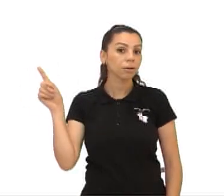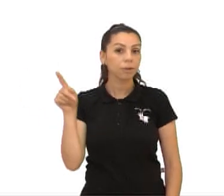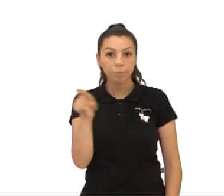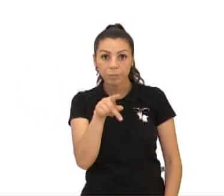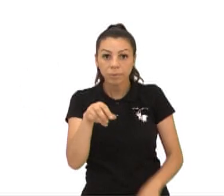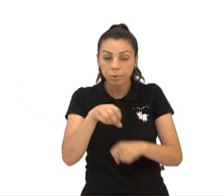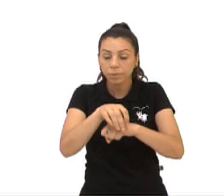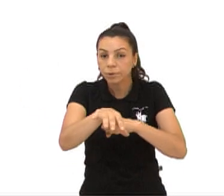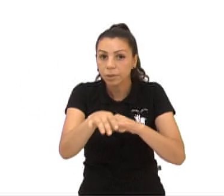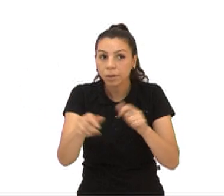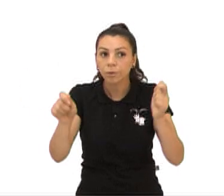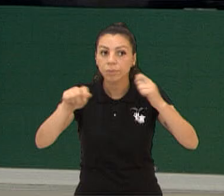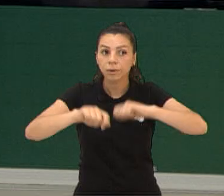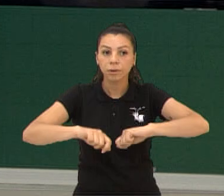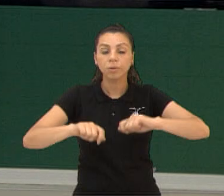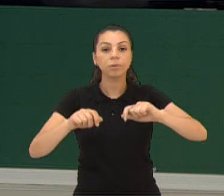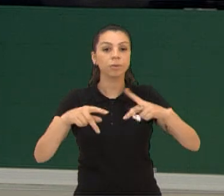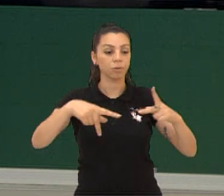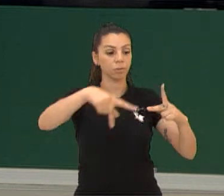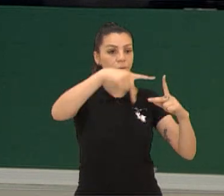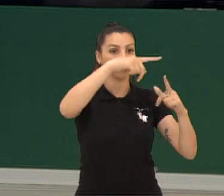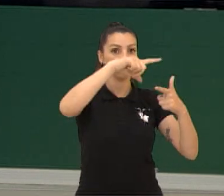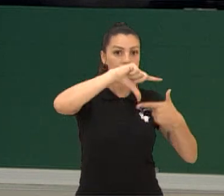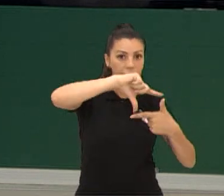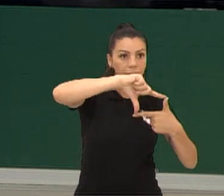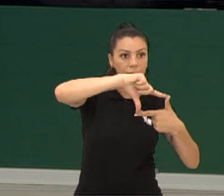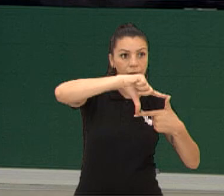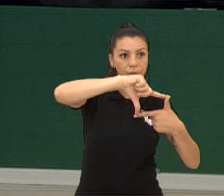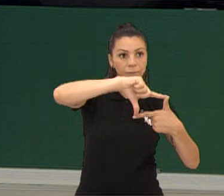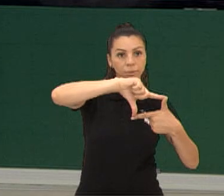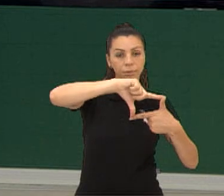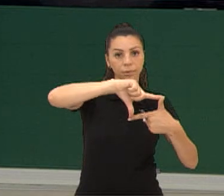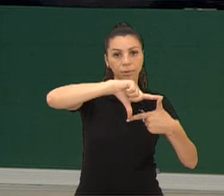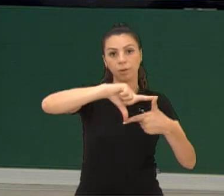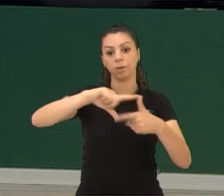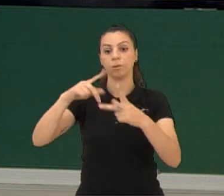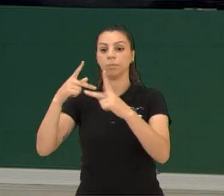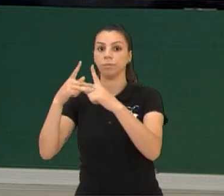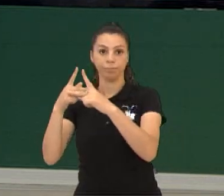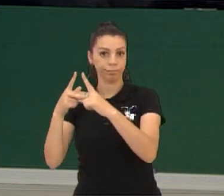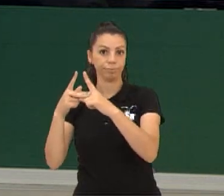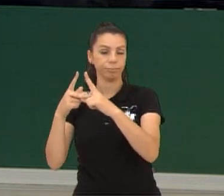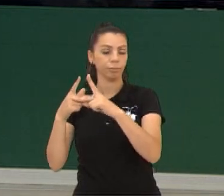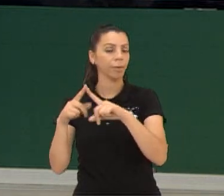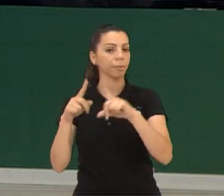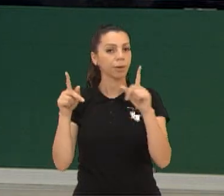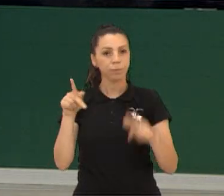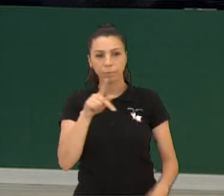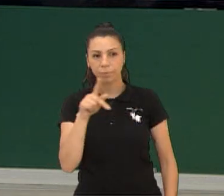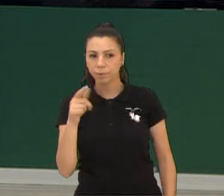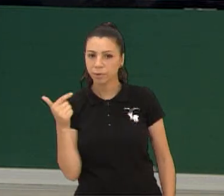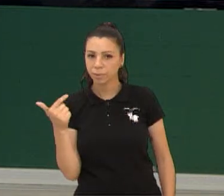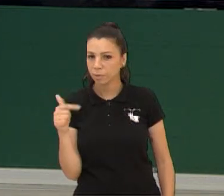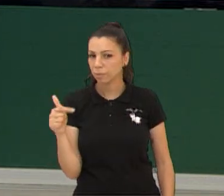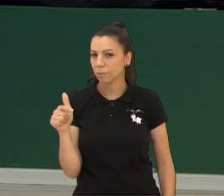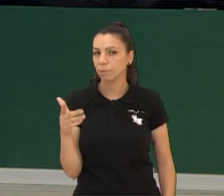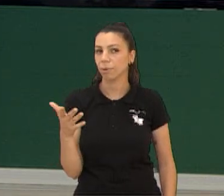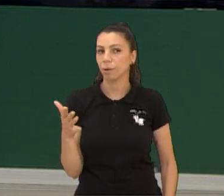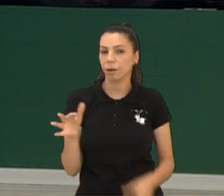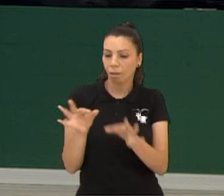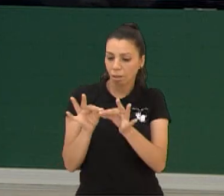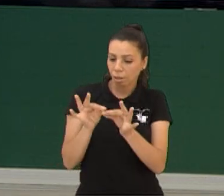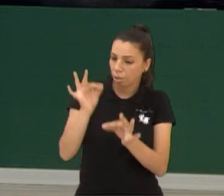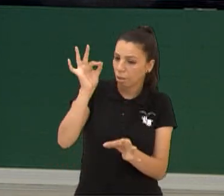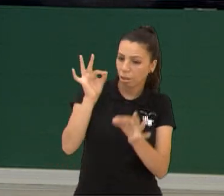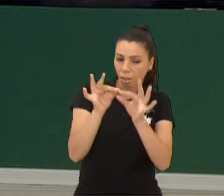Eu consigo dividir em um retângulo e um triângulo. Mas, professora, não tem as medidas